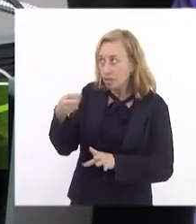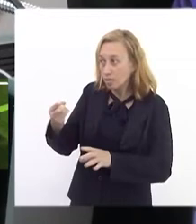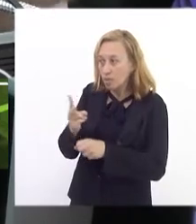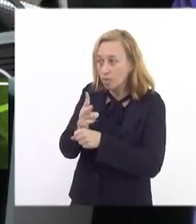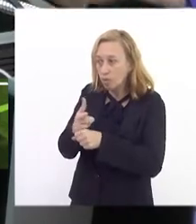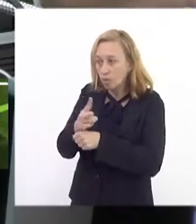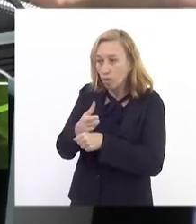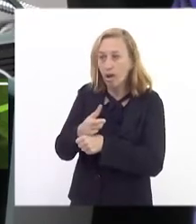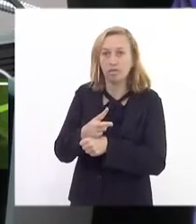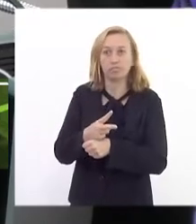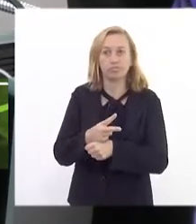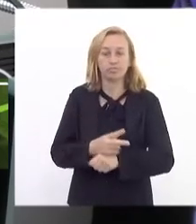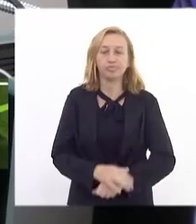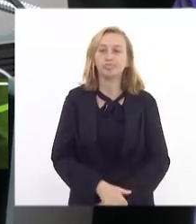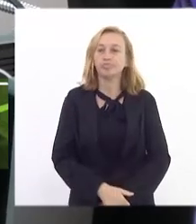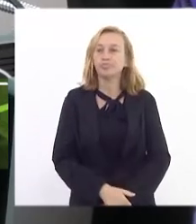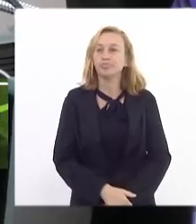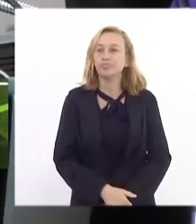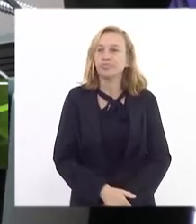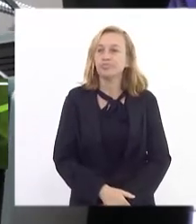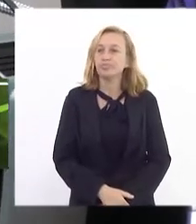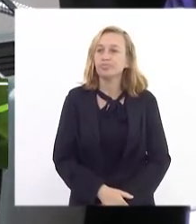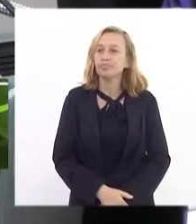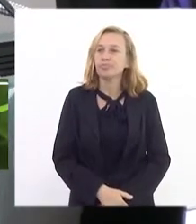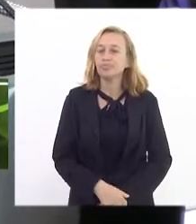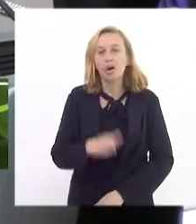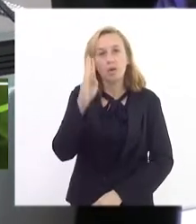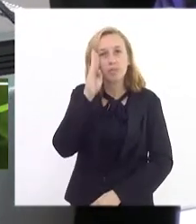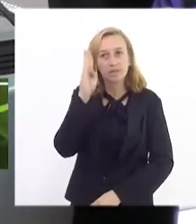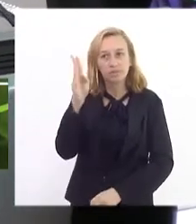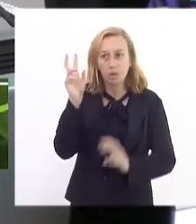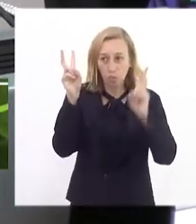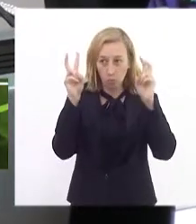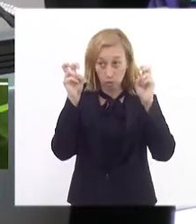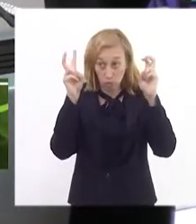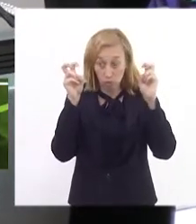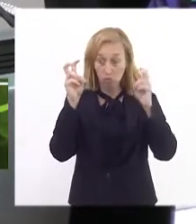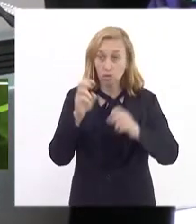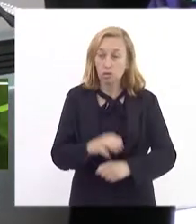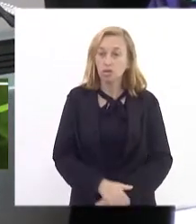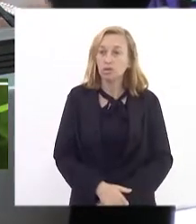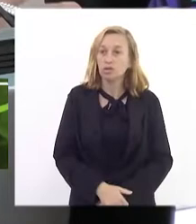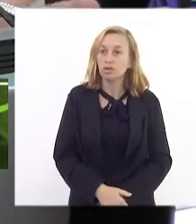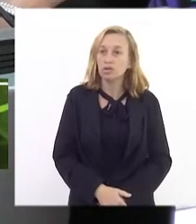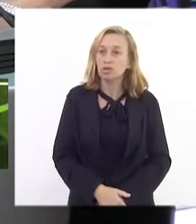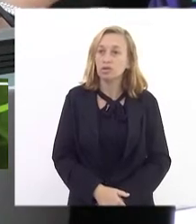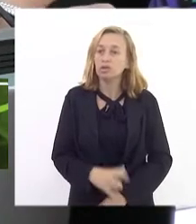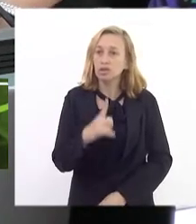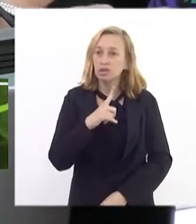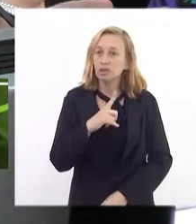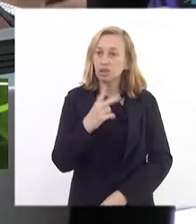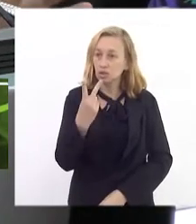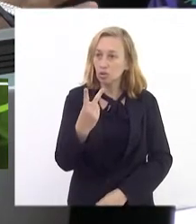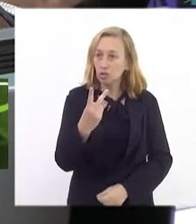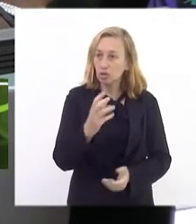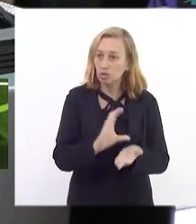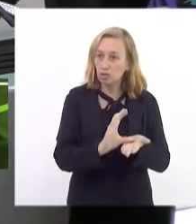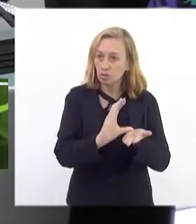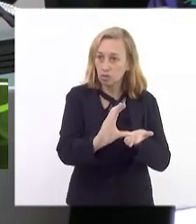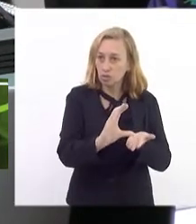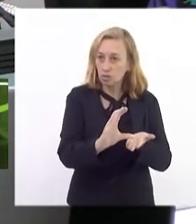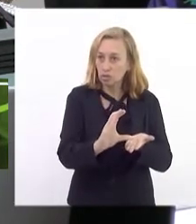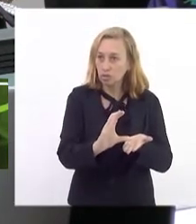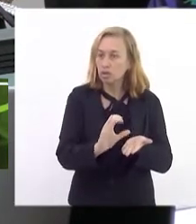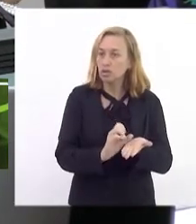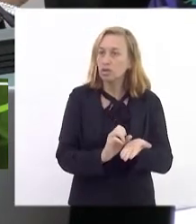procurar. E a questão fundamental, né? Se tem dois fundos, vai ter